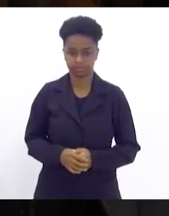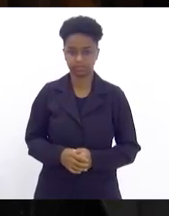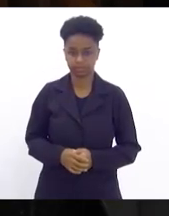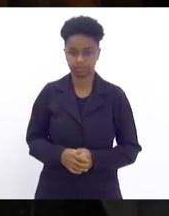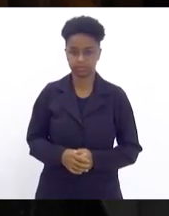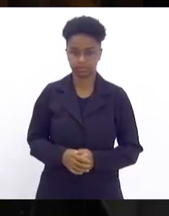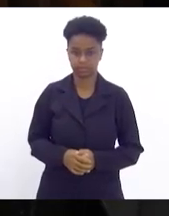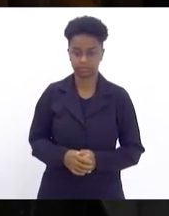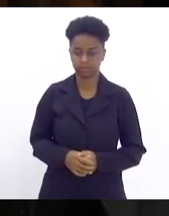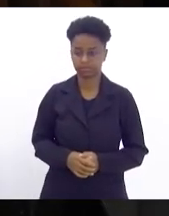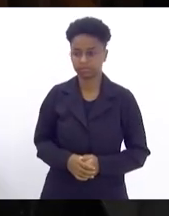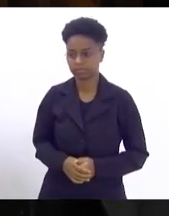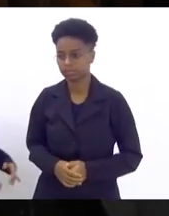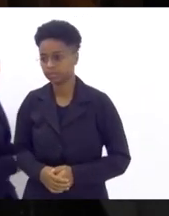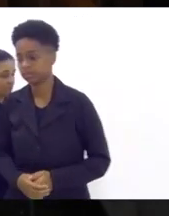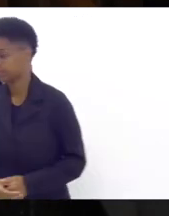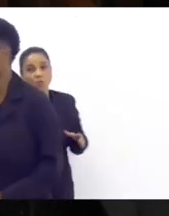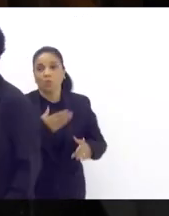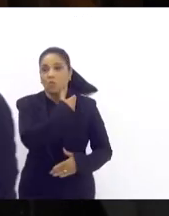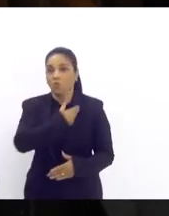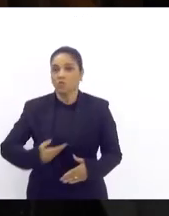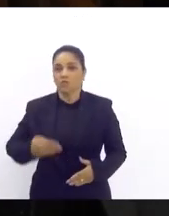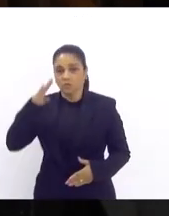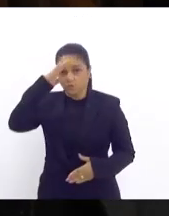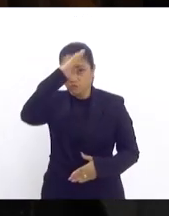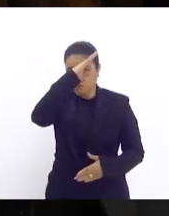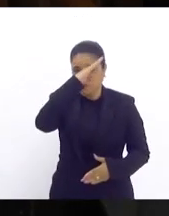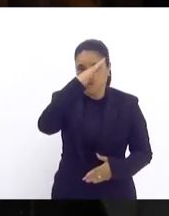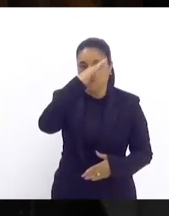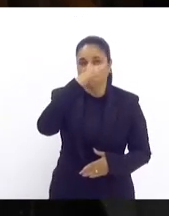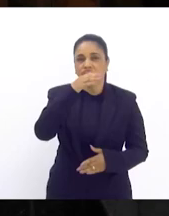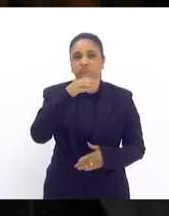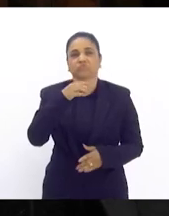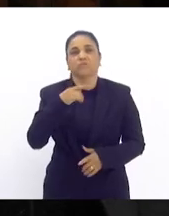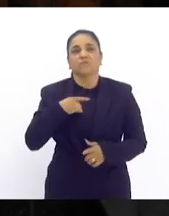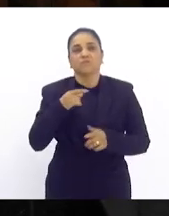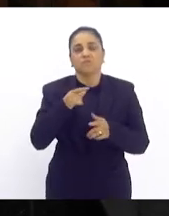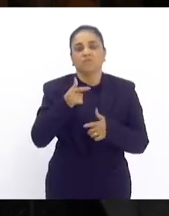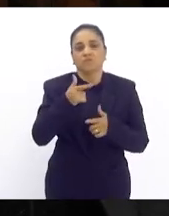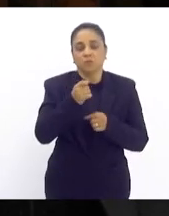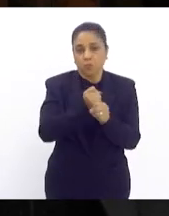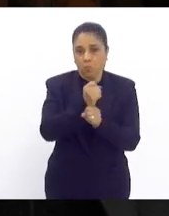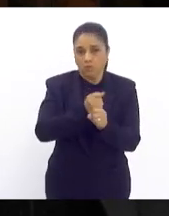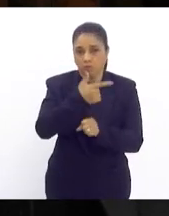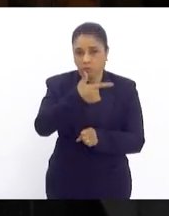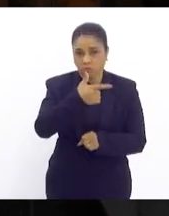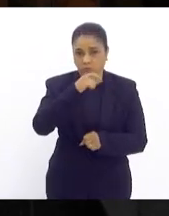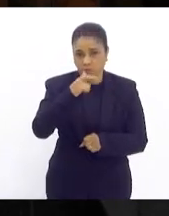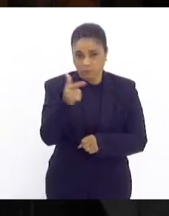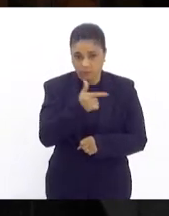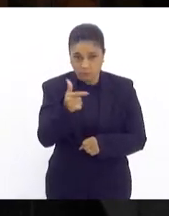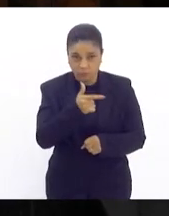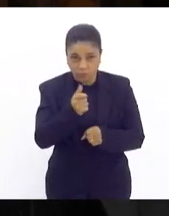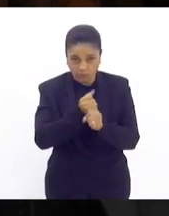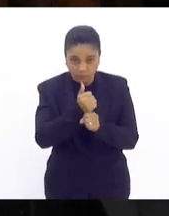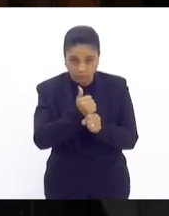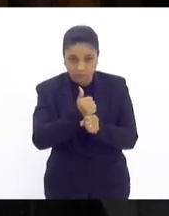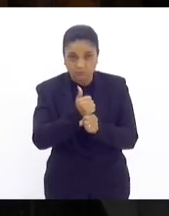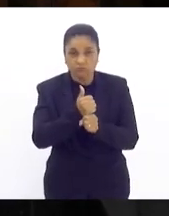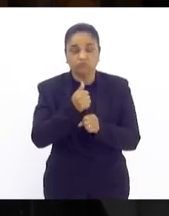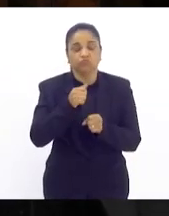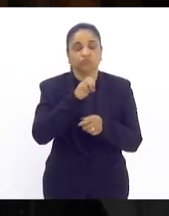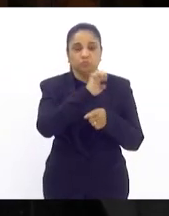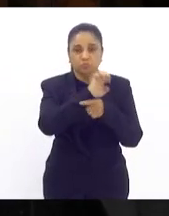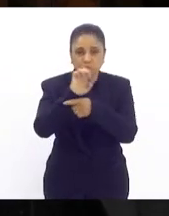o governo bolsonaro fez no segundo semestre de 22 com todos os estados brasileiros e municípios brasileiros né